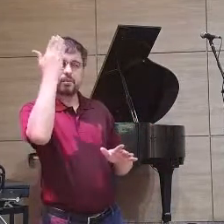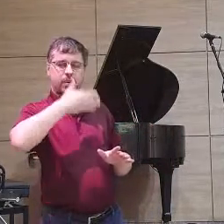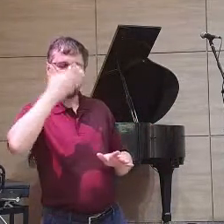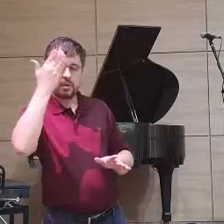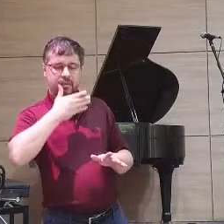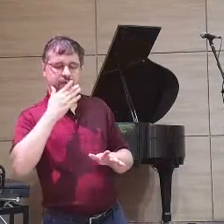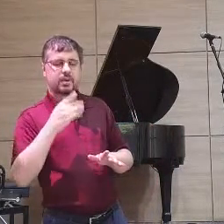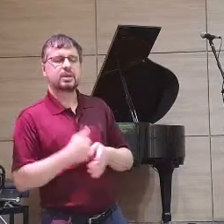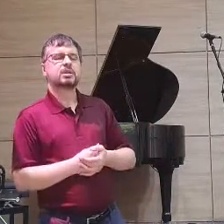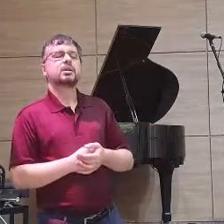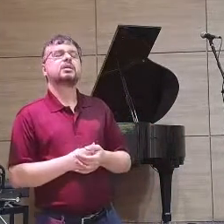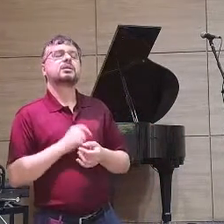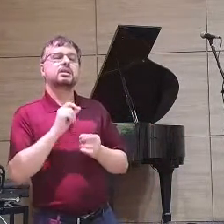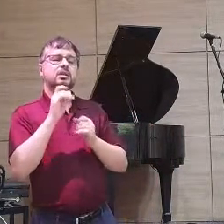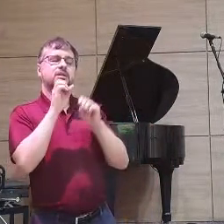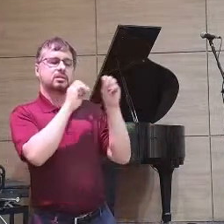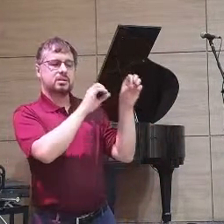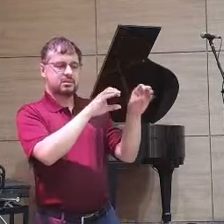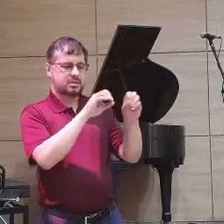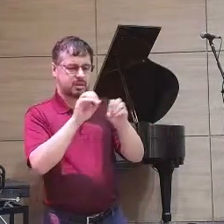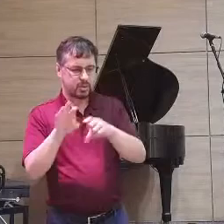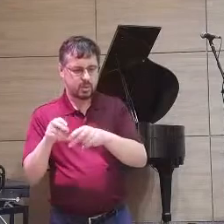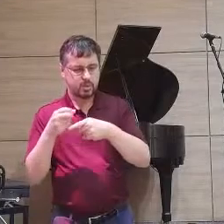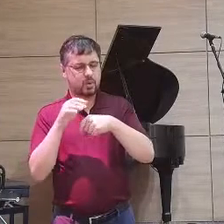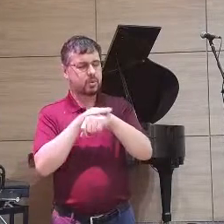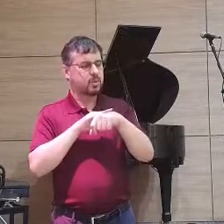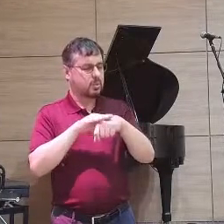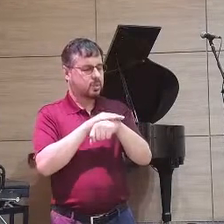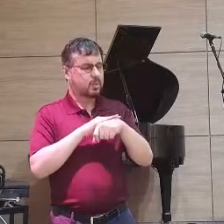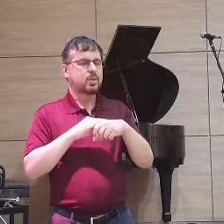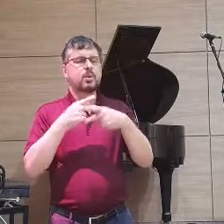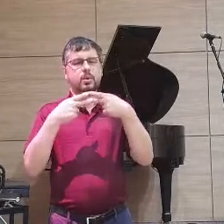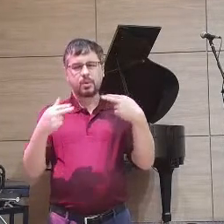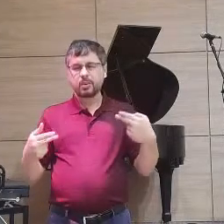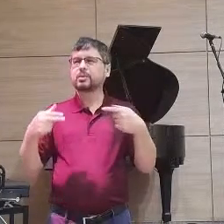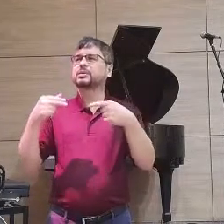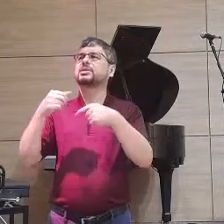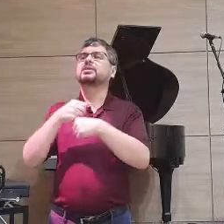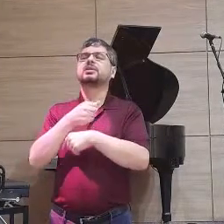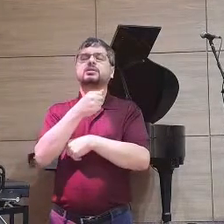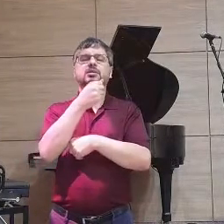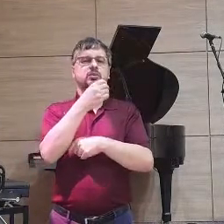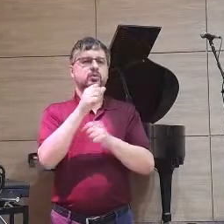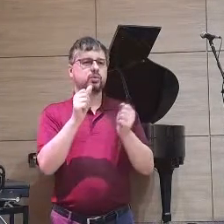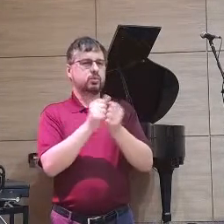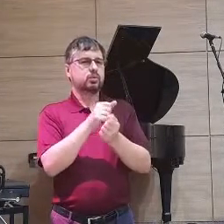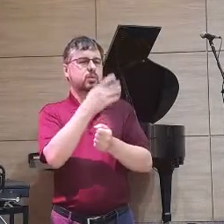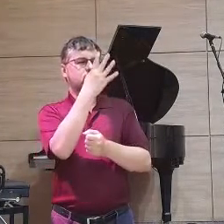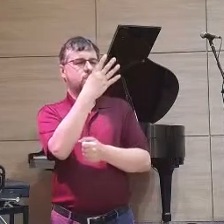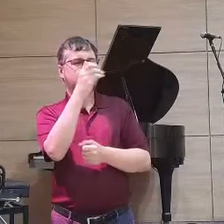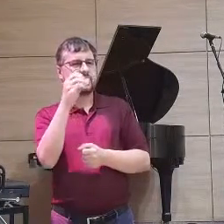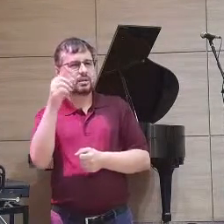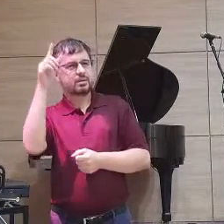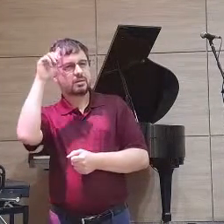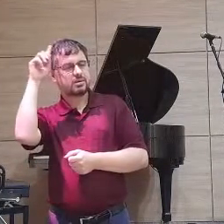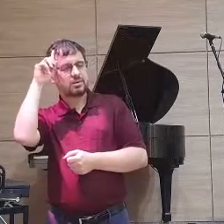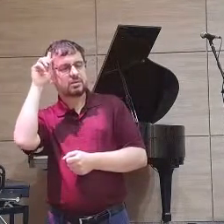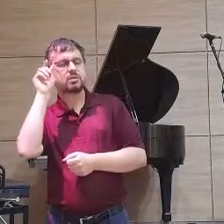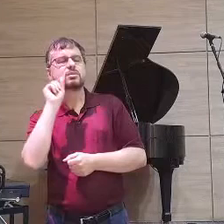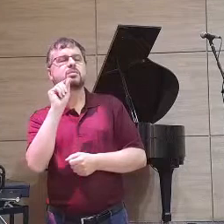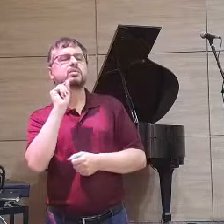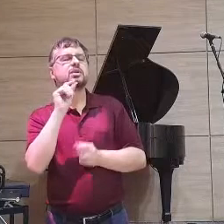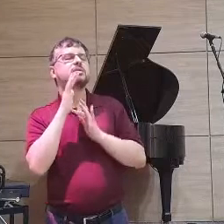e falou eles coisas concernentes ao reino durante 40 dias sabe quais foram essas coisas concernentes ao reino